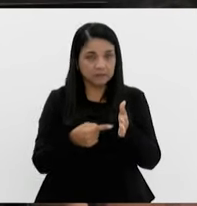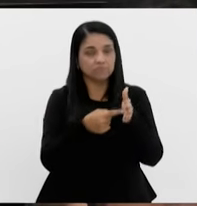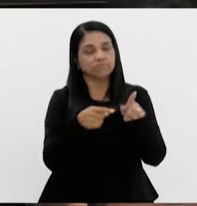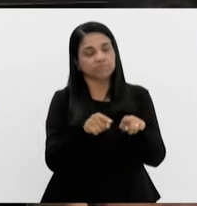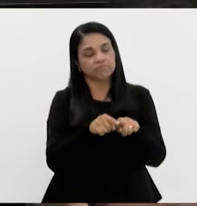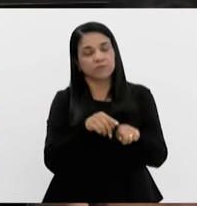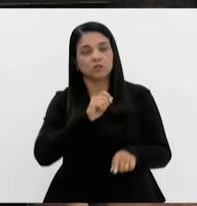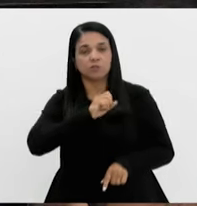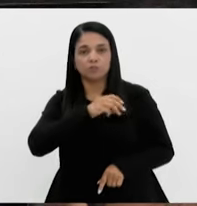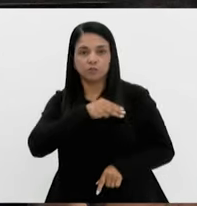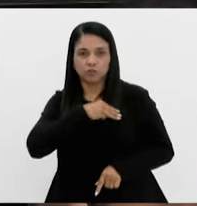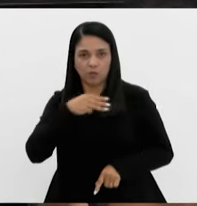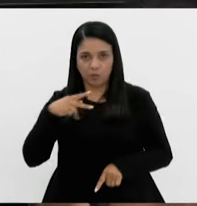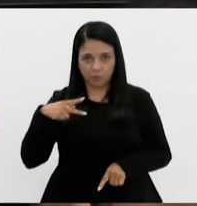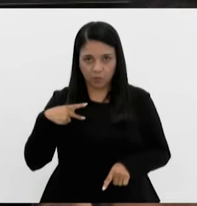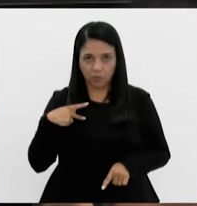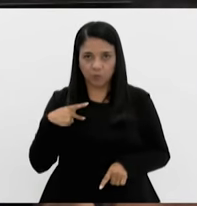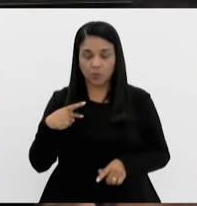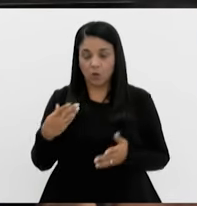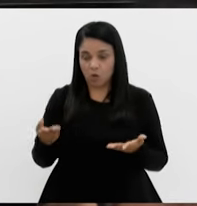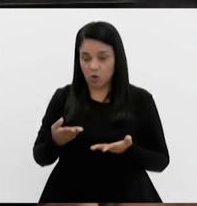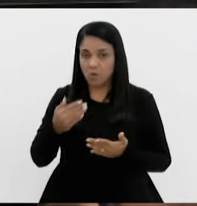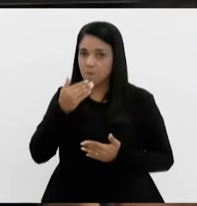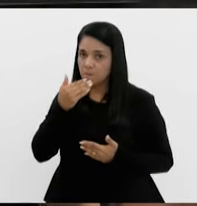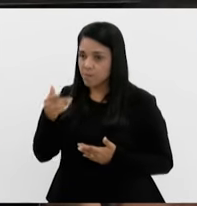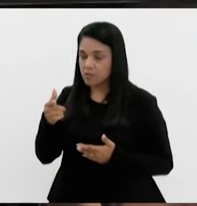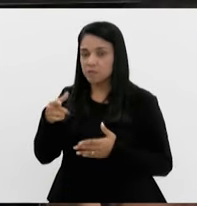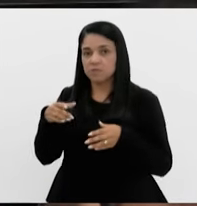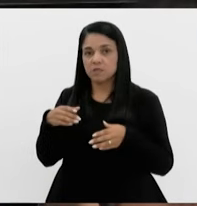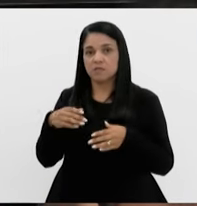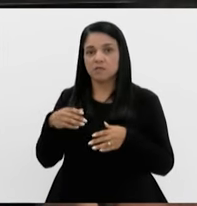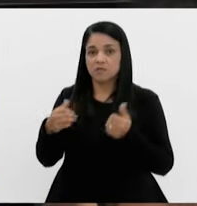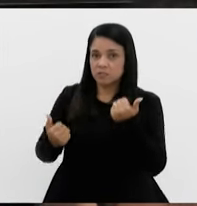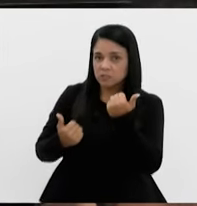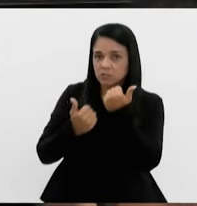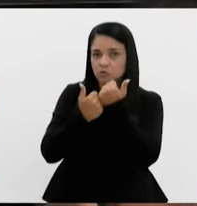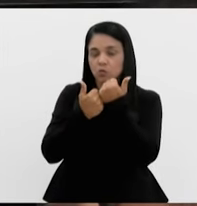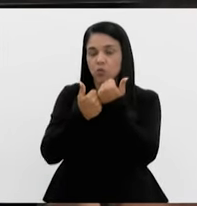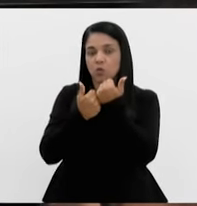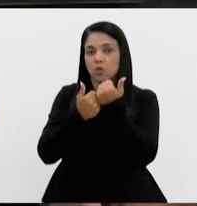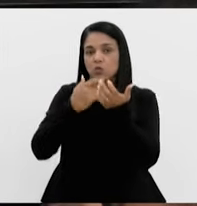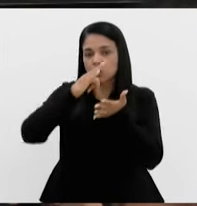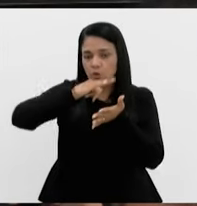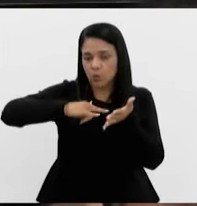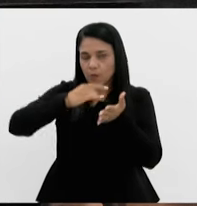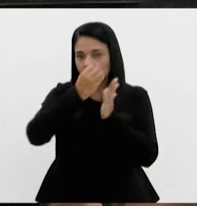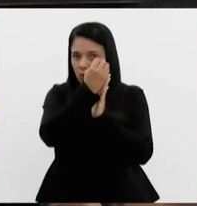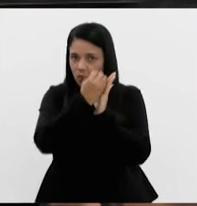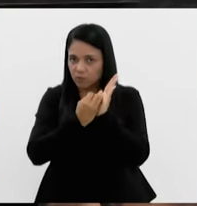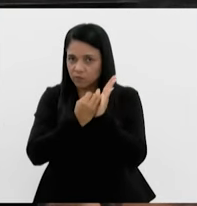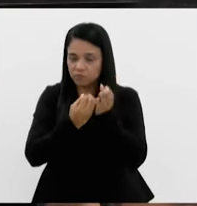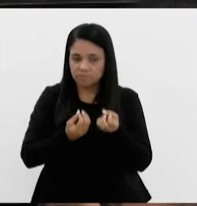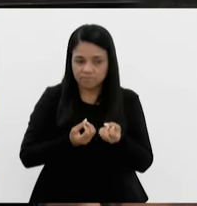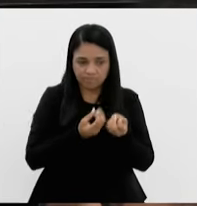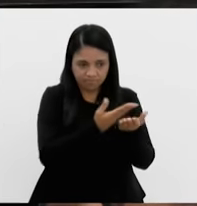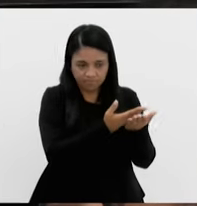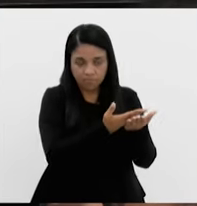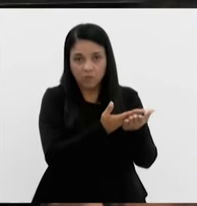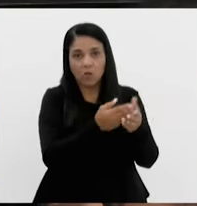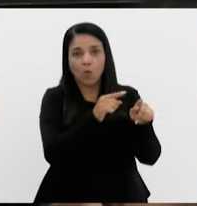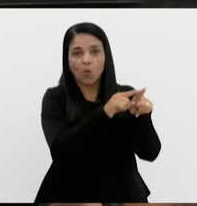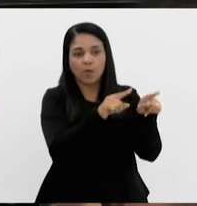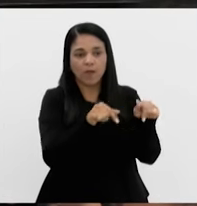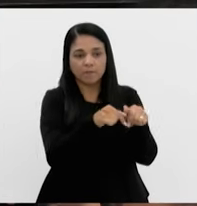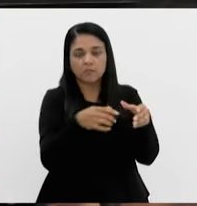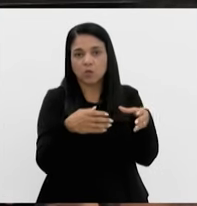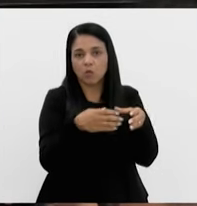Público eu desde já peço a minha assessoria para encaminhar o Ofício os documentos a ao seu gabinete e à nossa